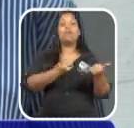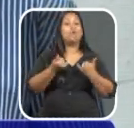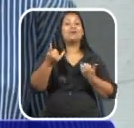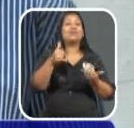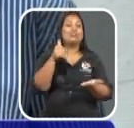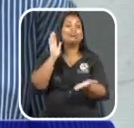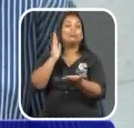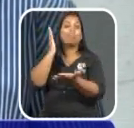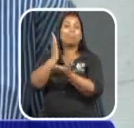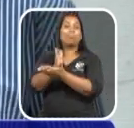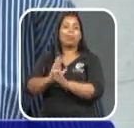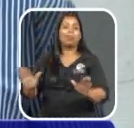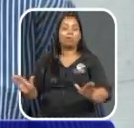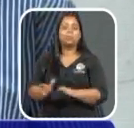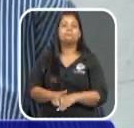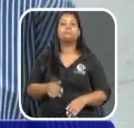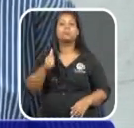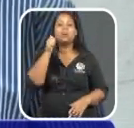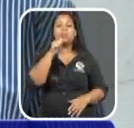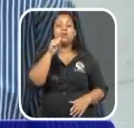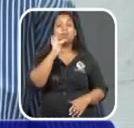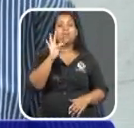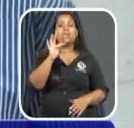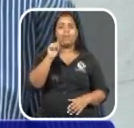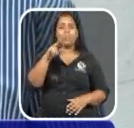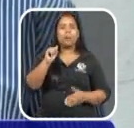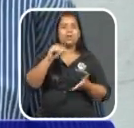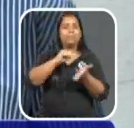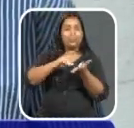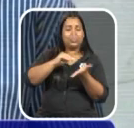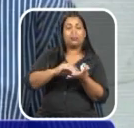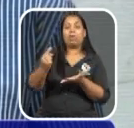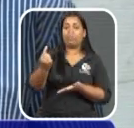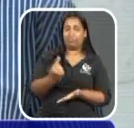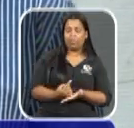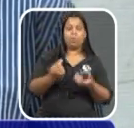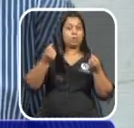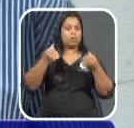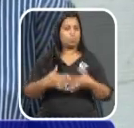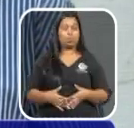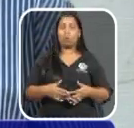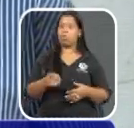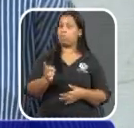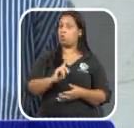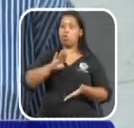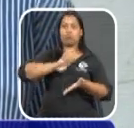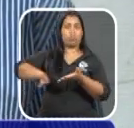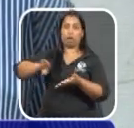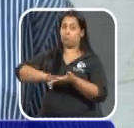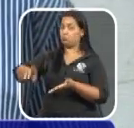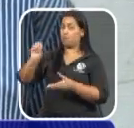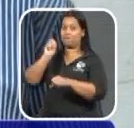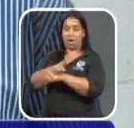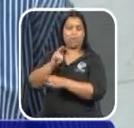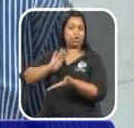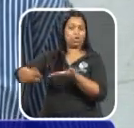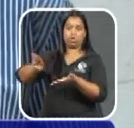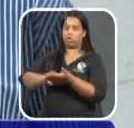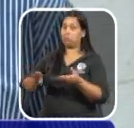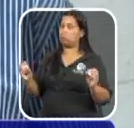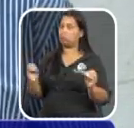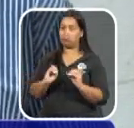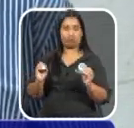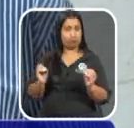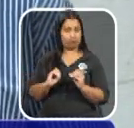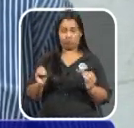Preto. A secretária Fabiana esteve por diversas vezes aqui na Câmara, nos garantiu que não está sendo extinguido nenhum número de vagas no